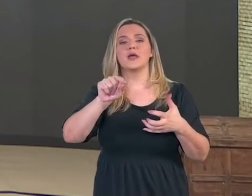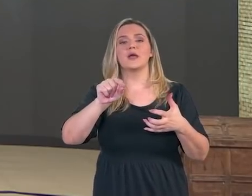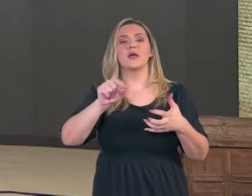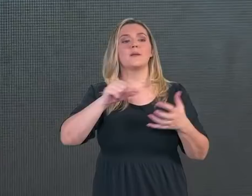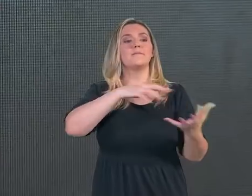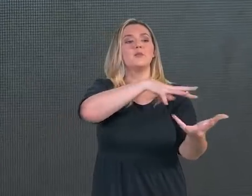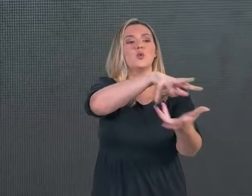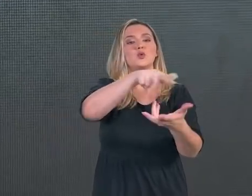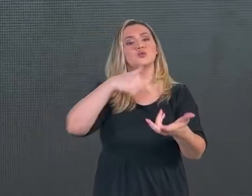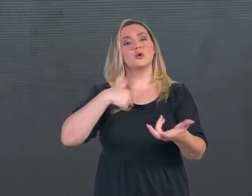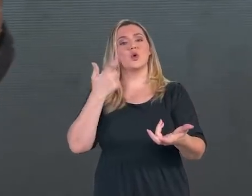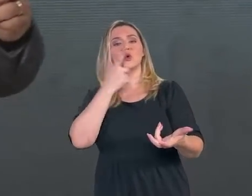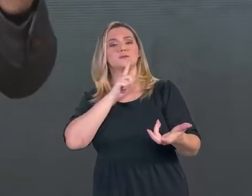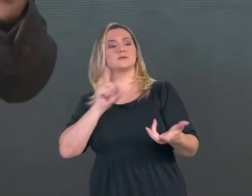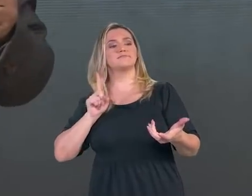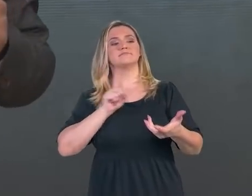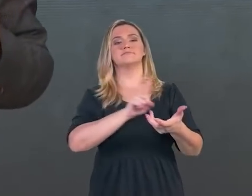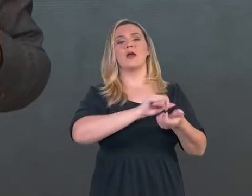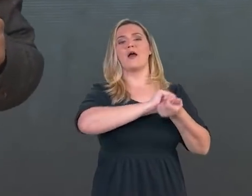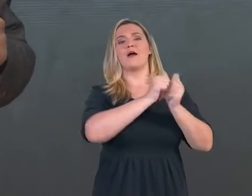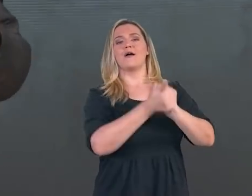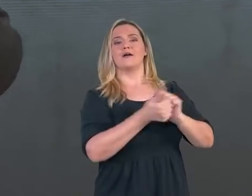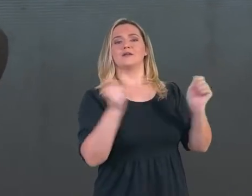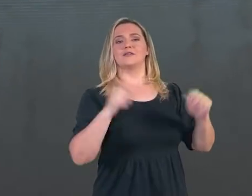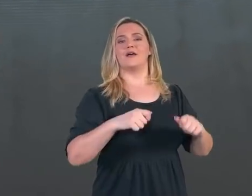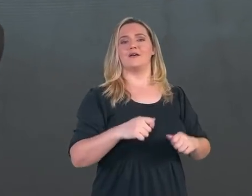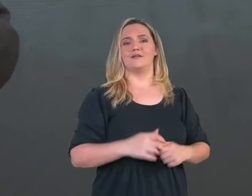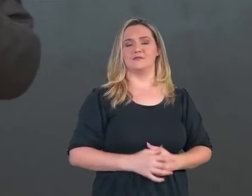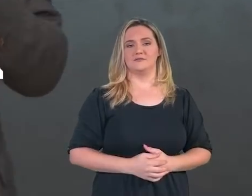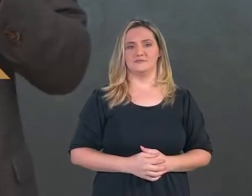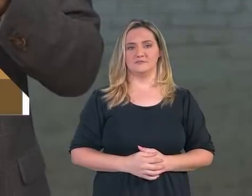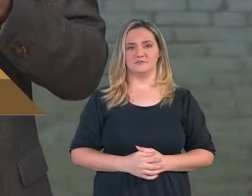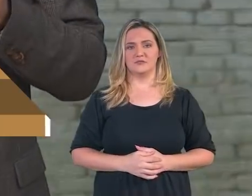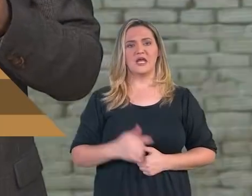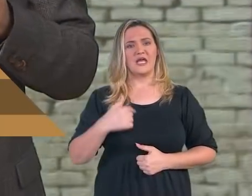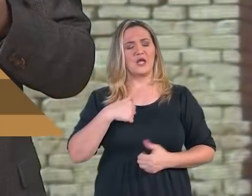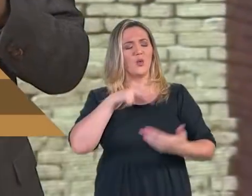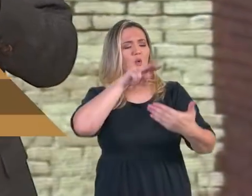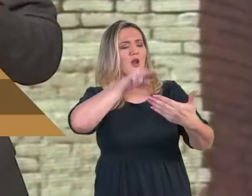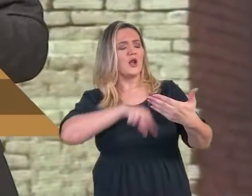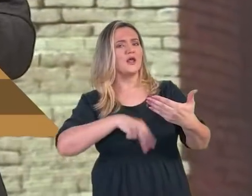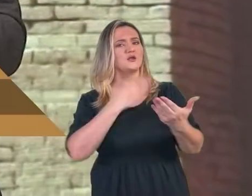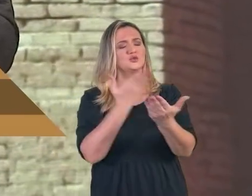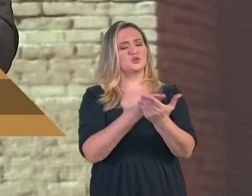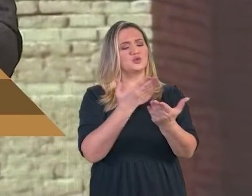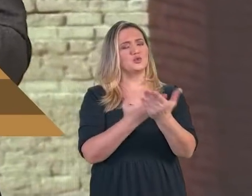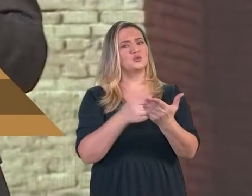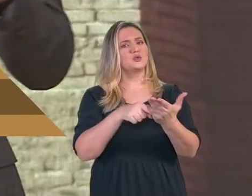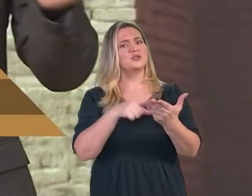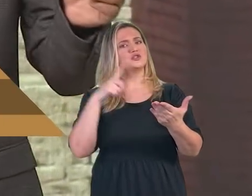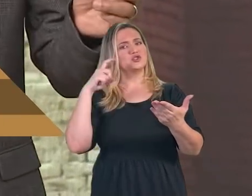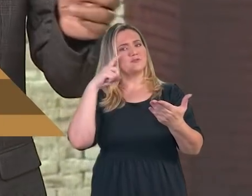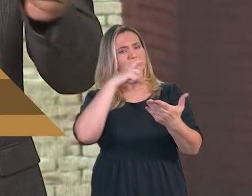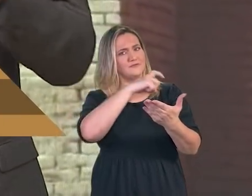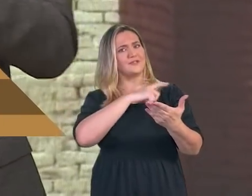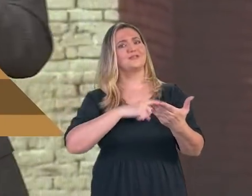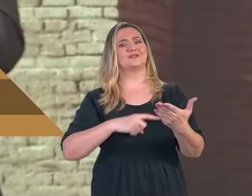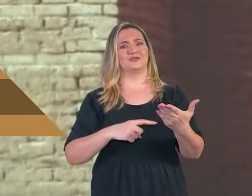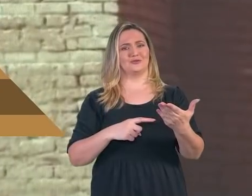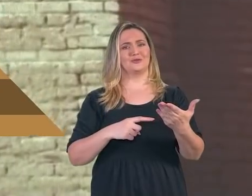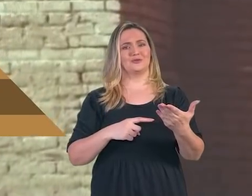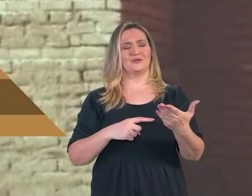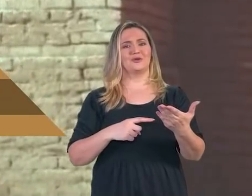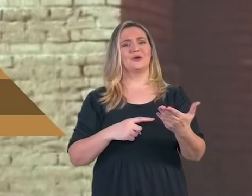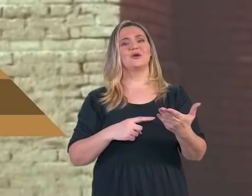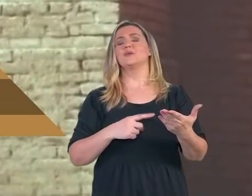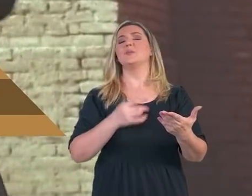ao mundo. Esse estudo me chamou muito a atenção, sabe? Eu quero dizer para você que é difícil se posicionar criticamente contra o